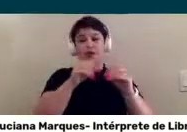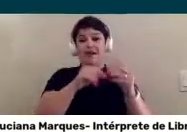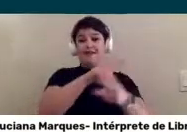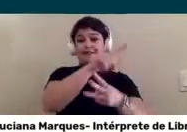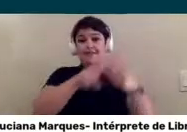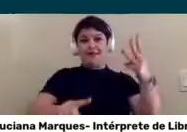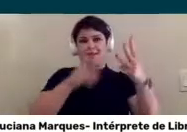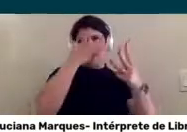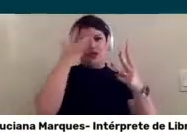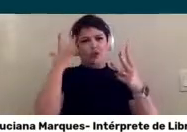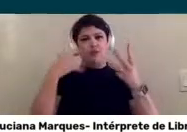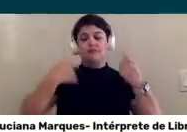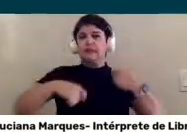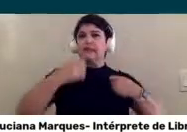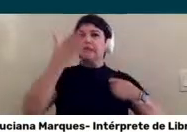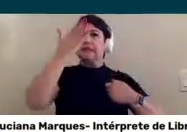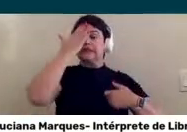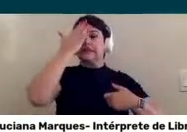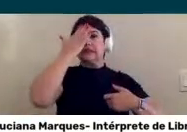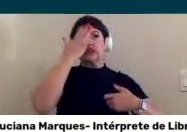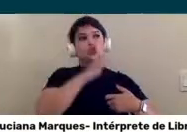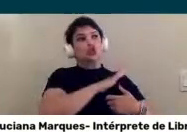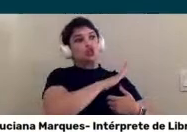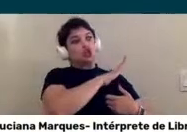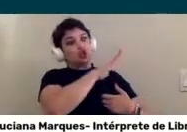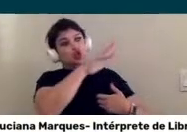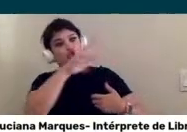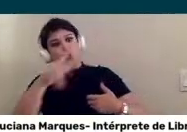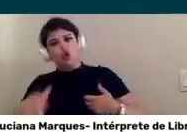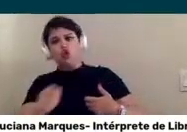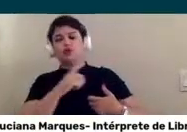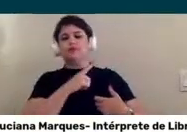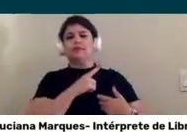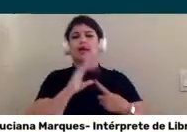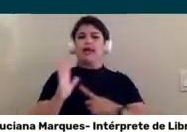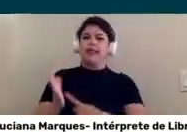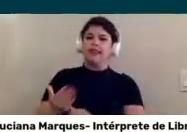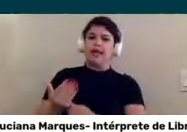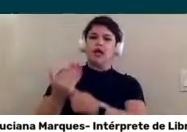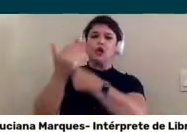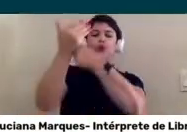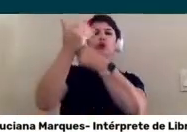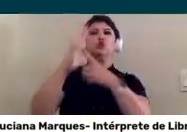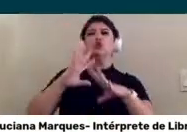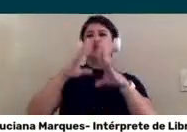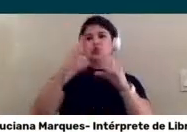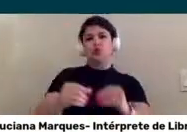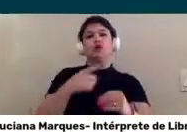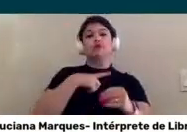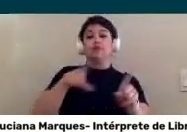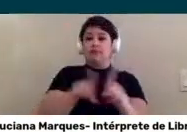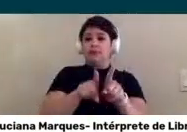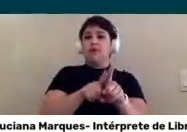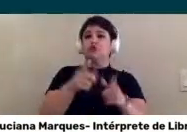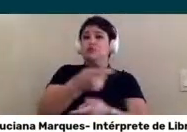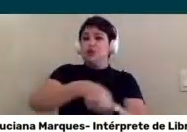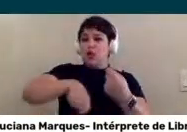assim dominar essa gama gigante de tecnologias e de domínios de negócio complexos,